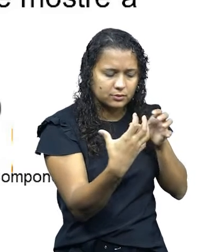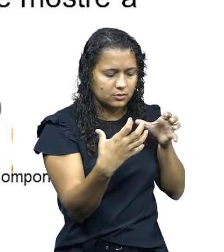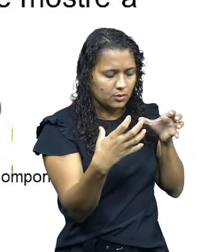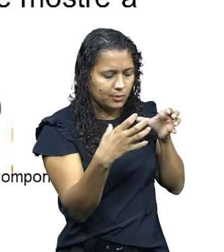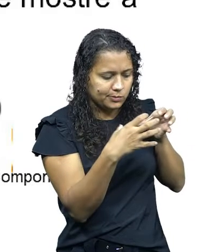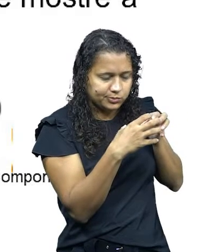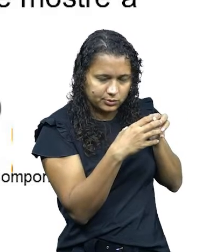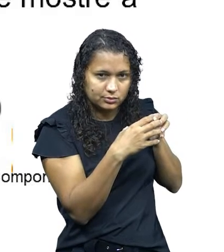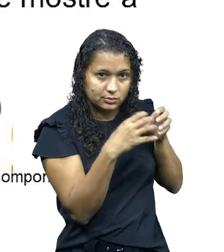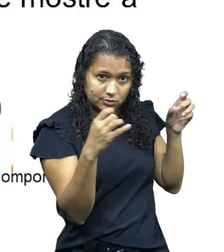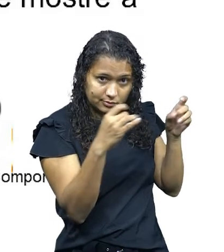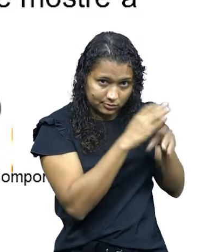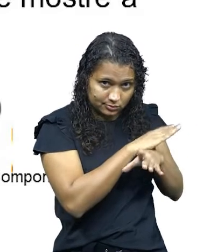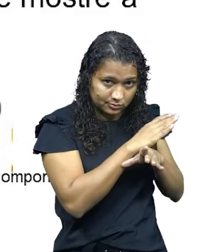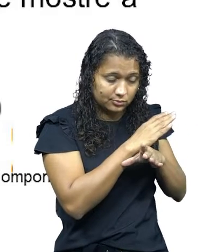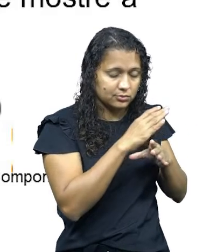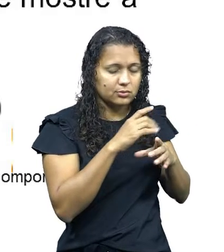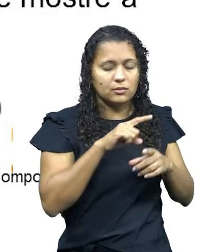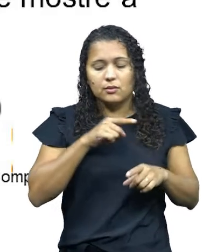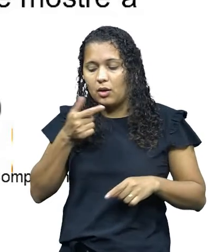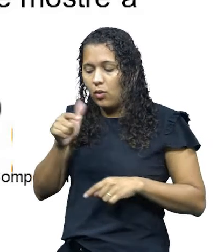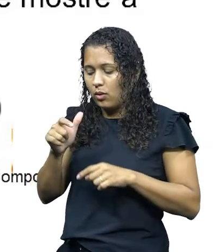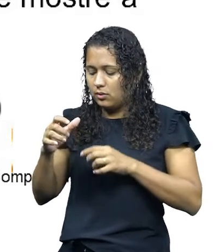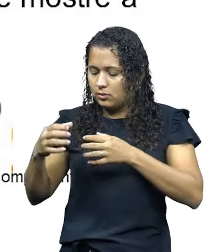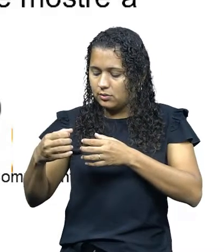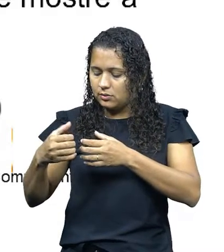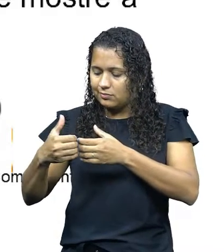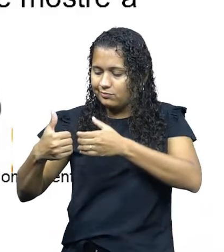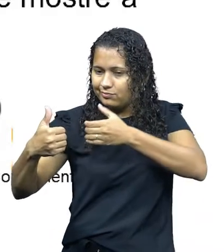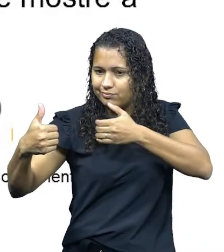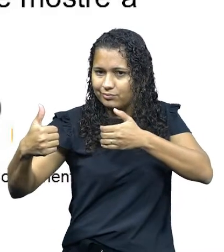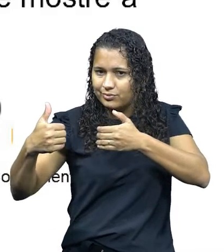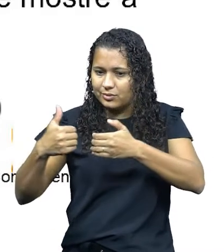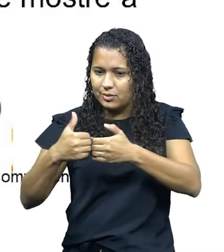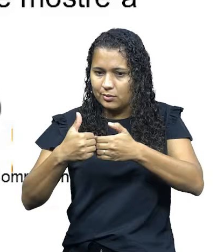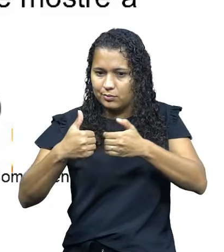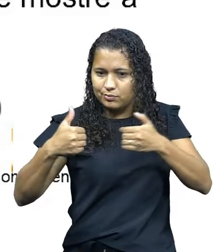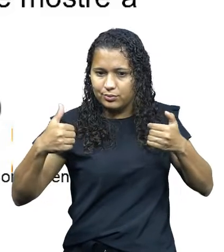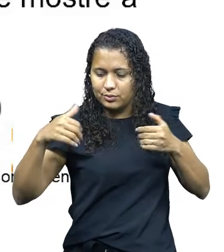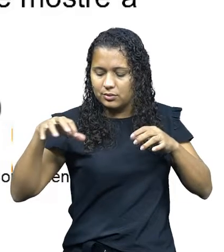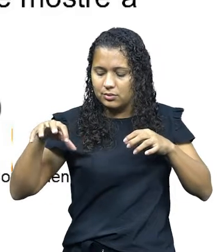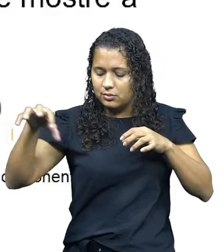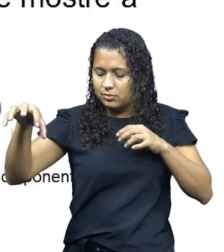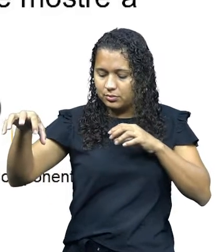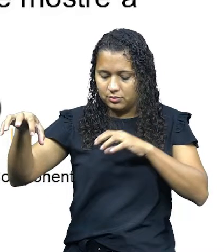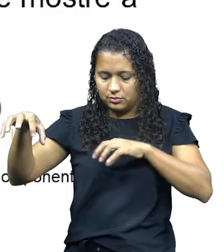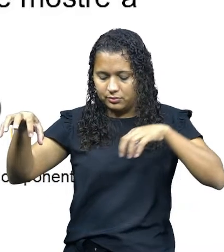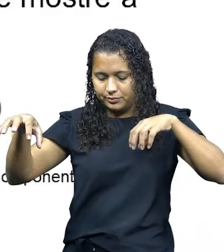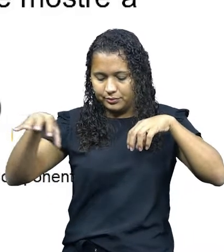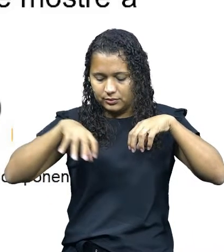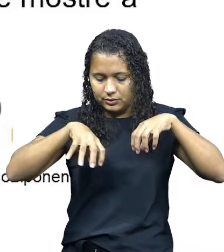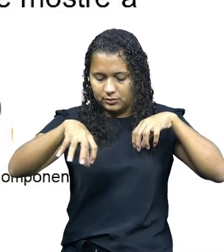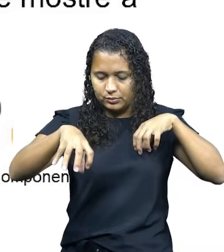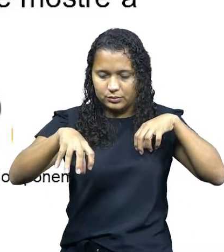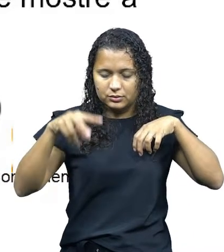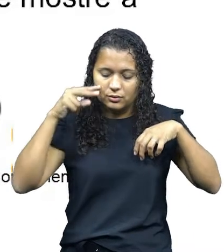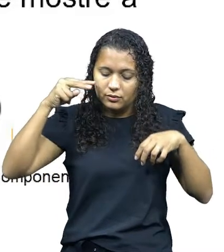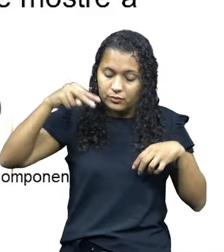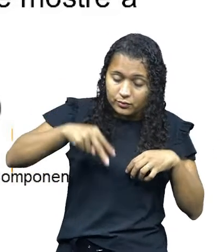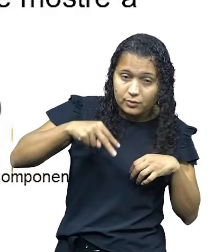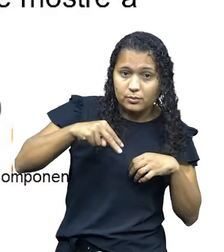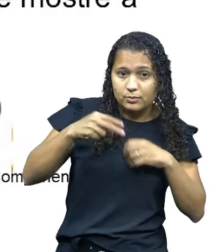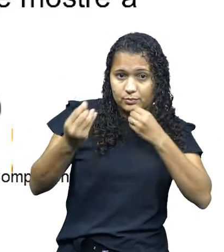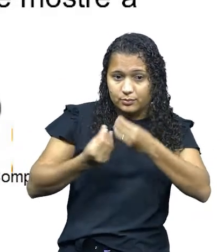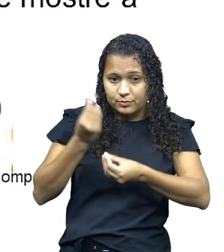aqui completo, e nós temos ele aqui explodido, expandido, explodido. Então, nós vemos todos os